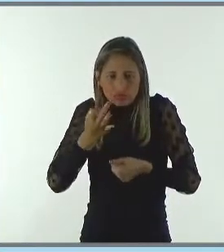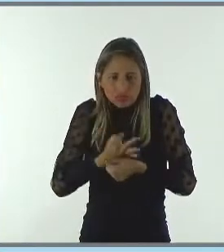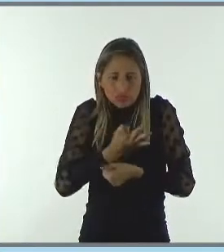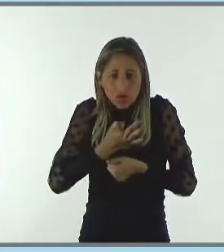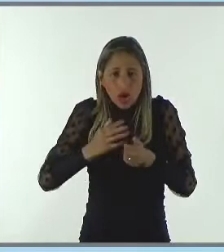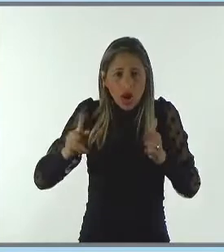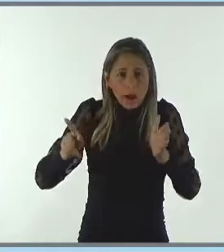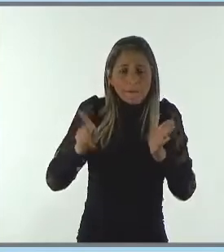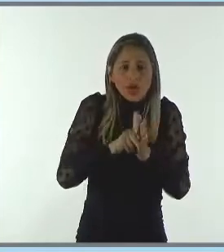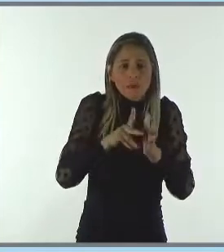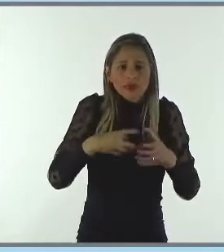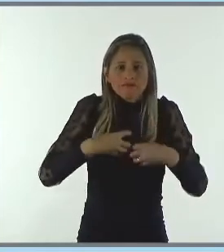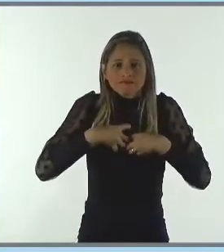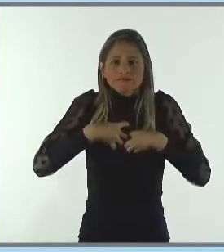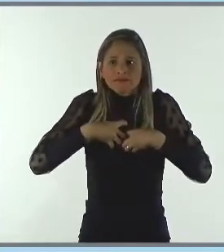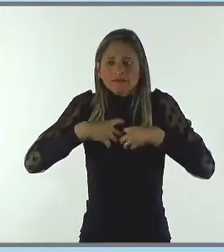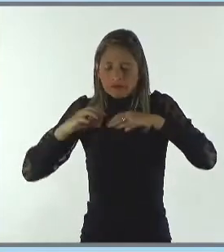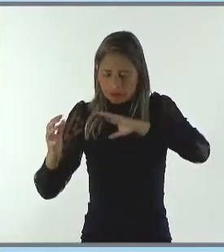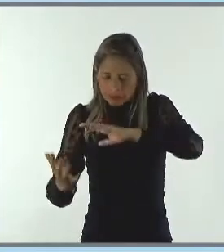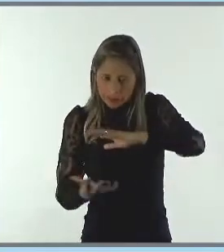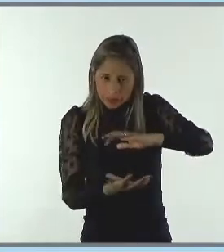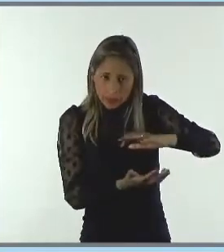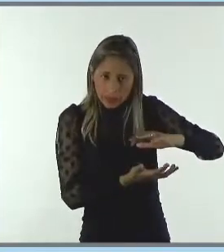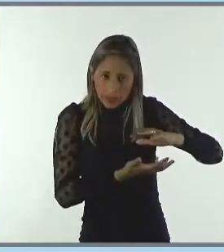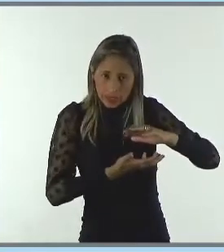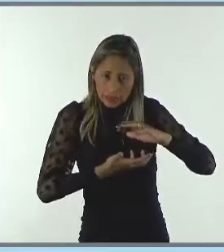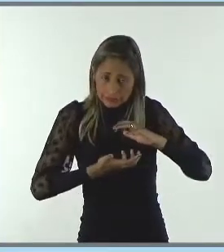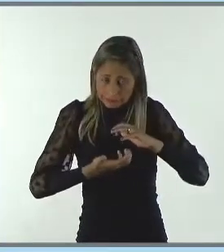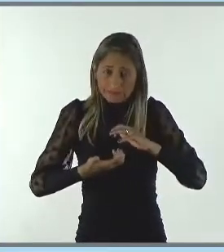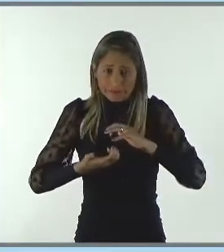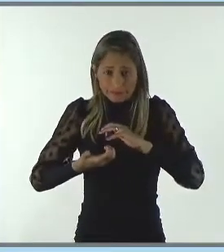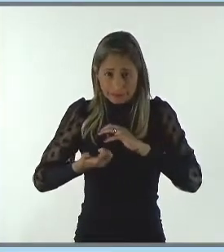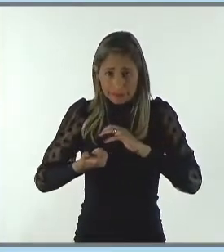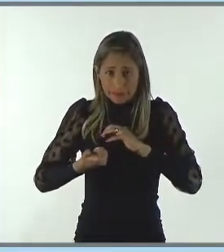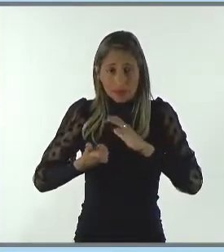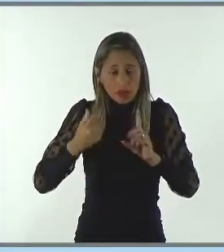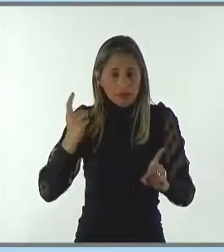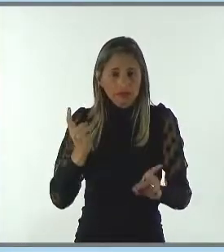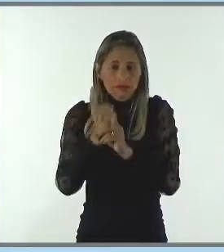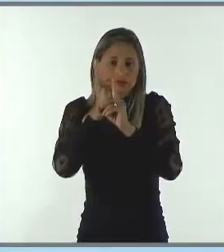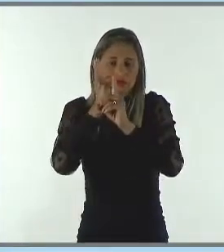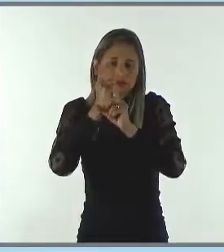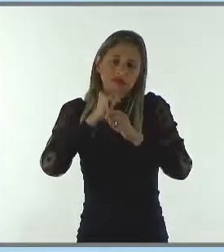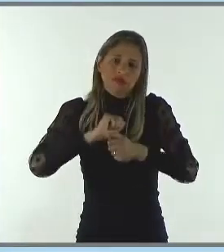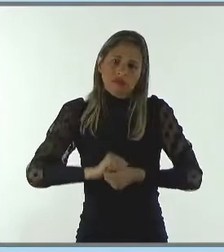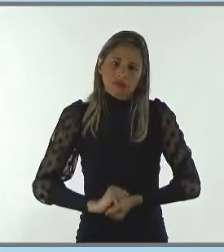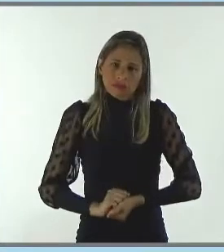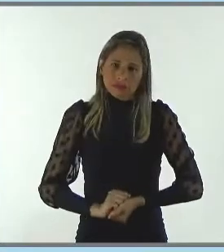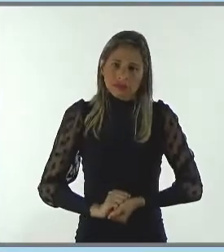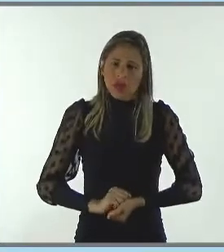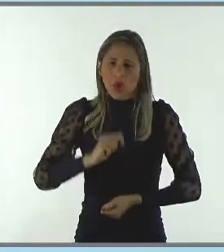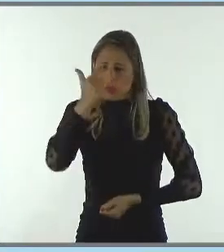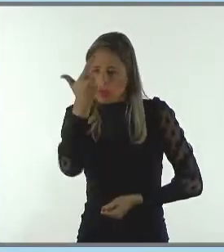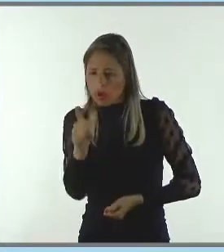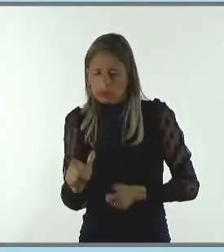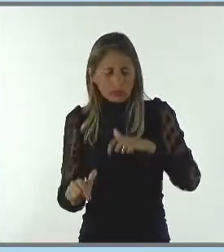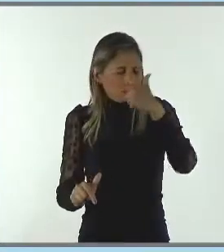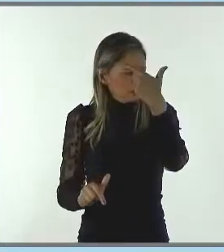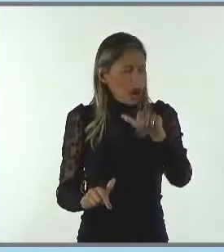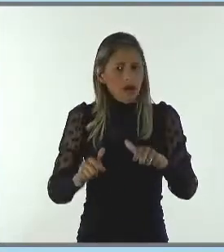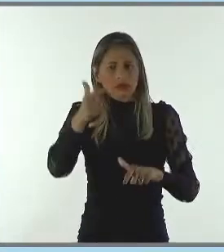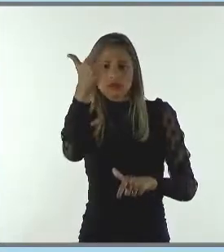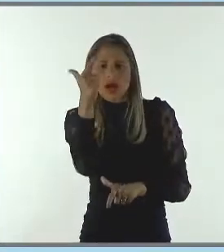própria palpitação do mundo, que deve ser, enfim, descoberta. Repetimos isso muitas